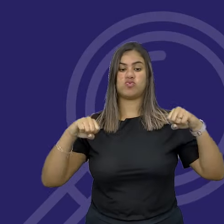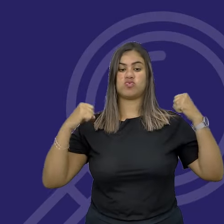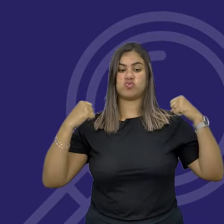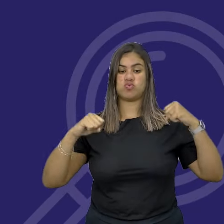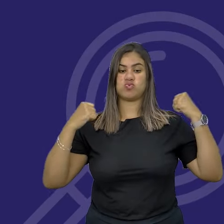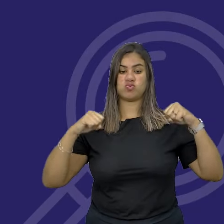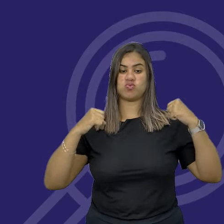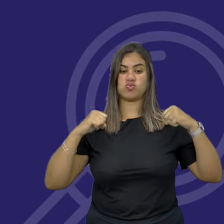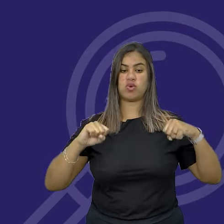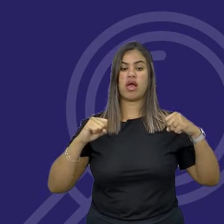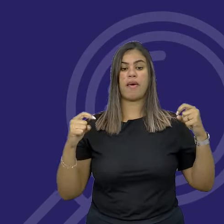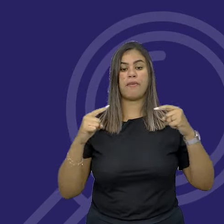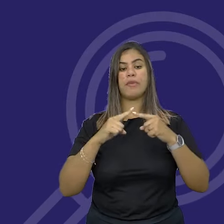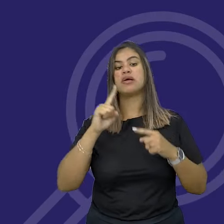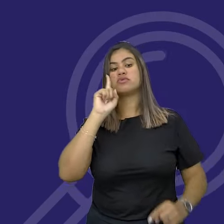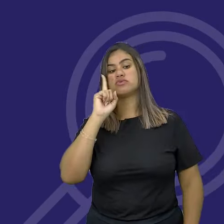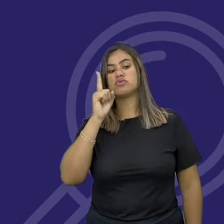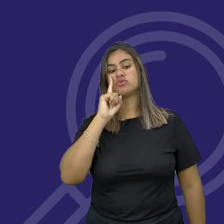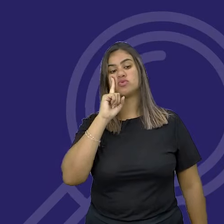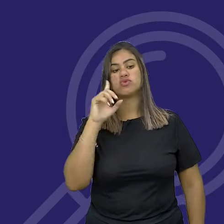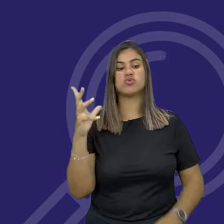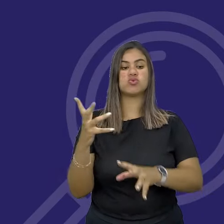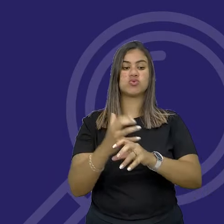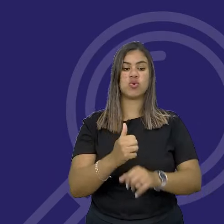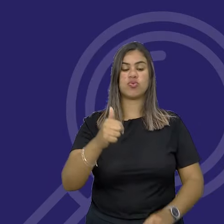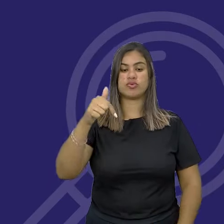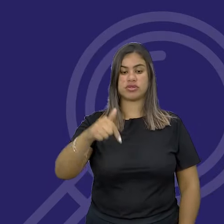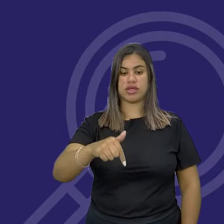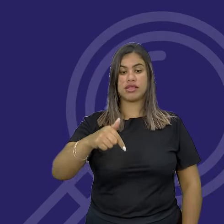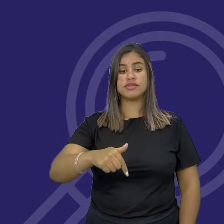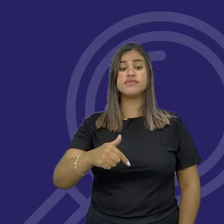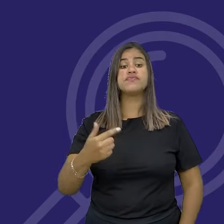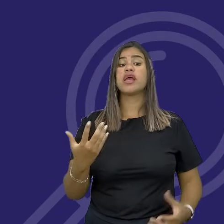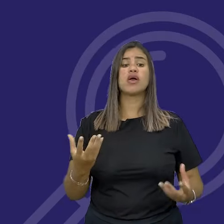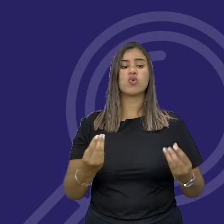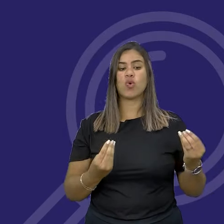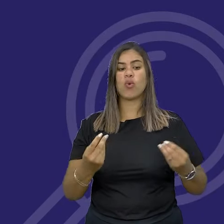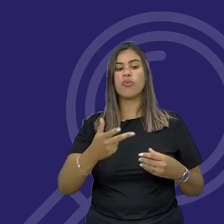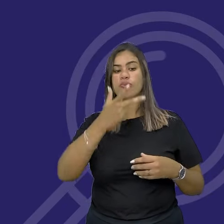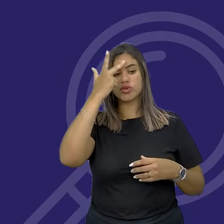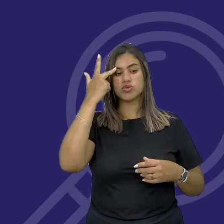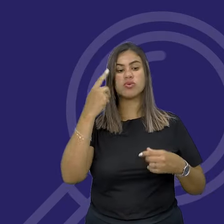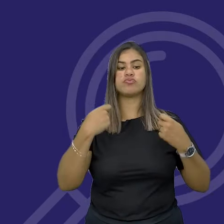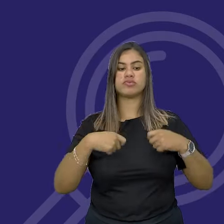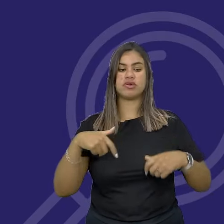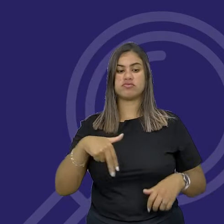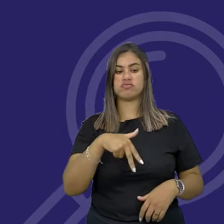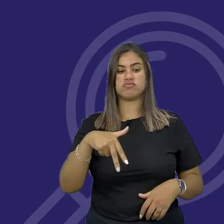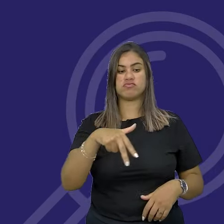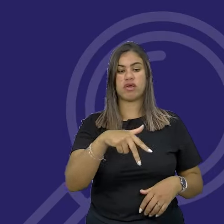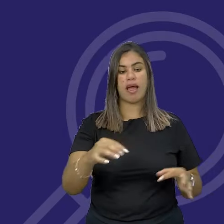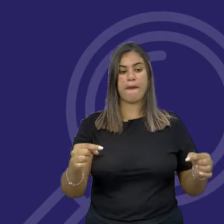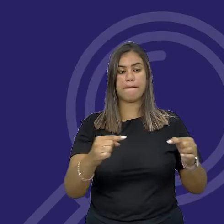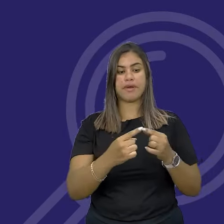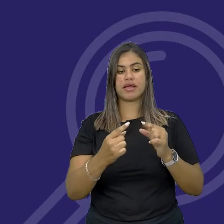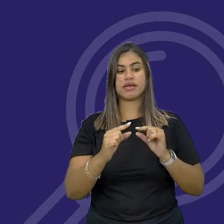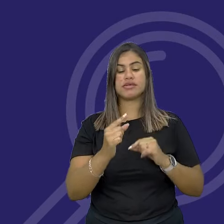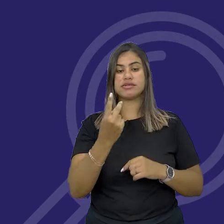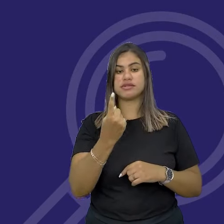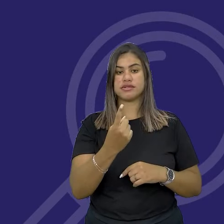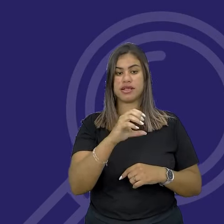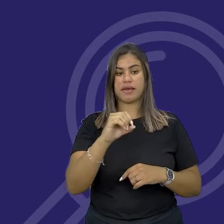a cada dia, a pessoa tem que percorrer 100 metros. E no segundo dia, ele dobra, e depois dobra, e